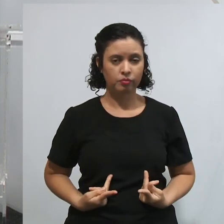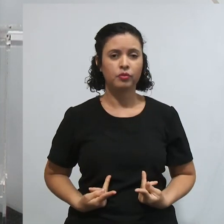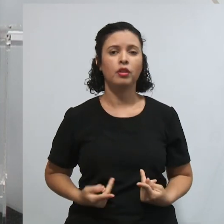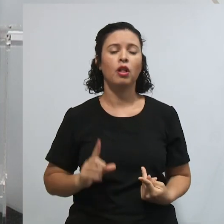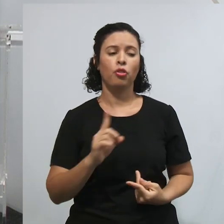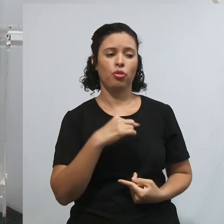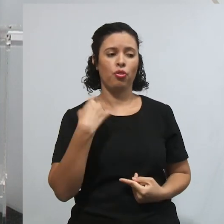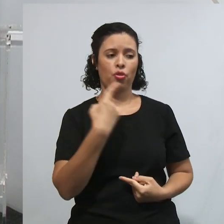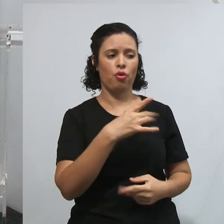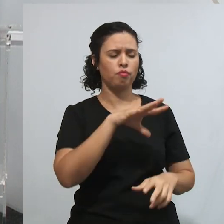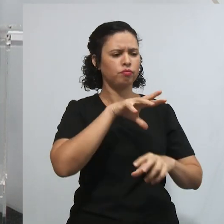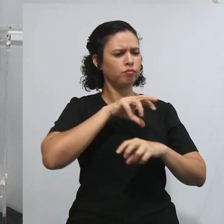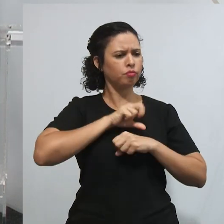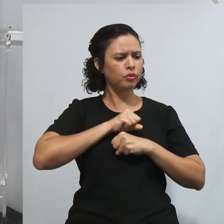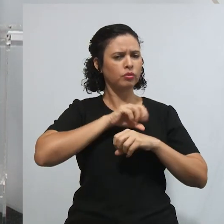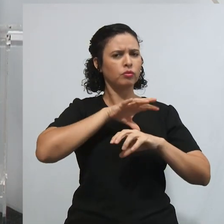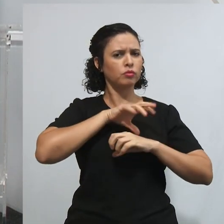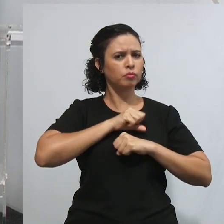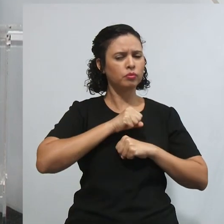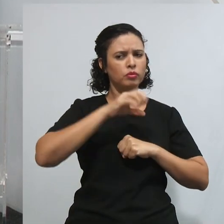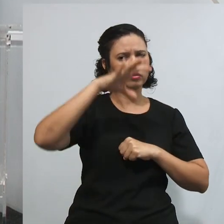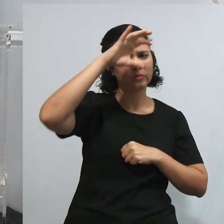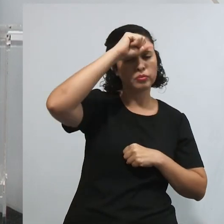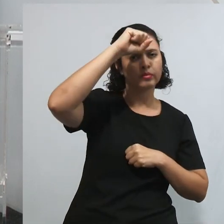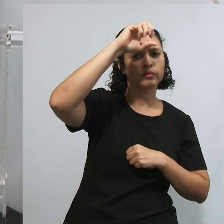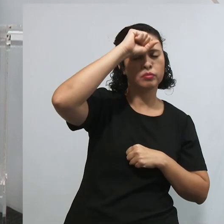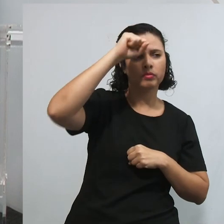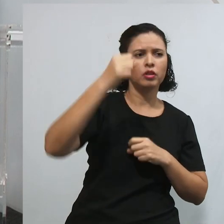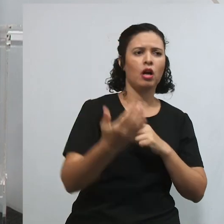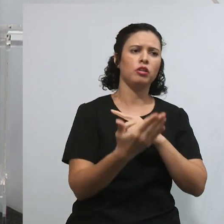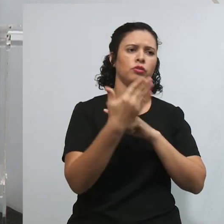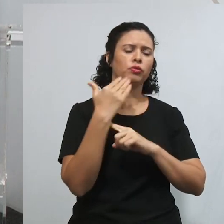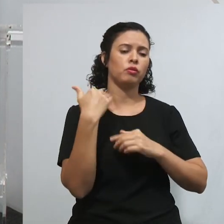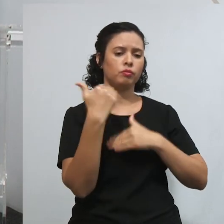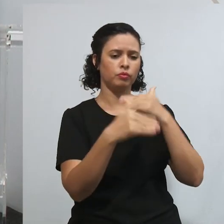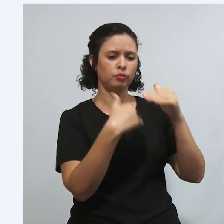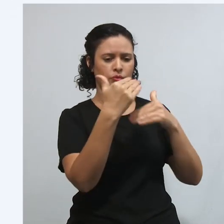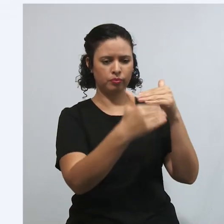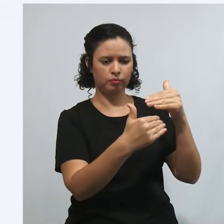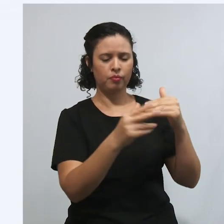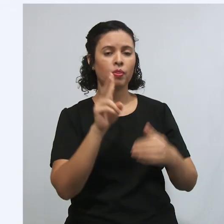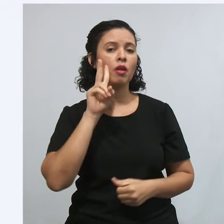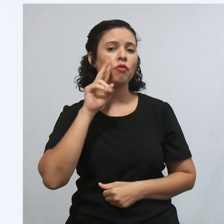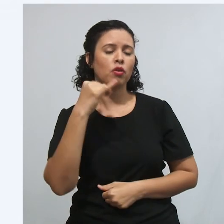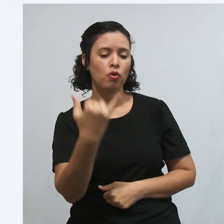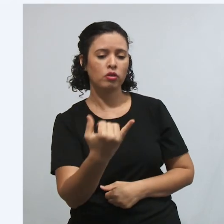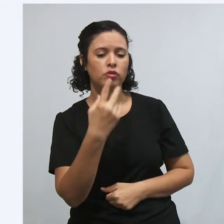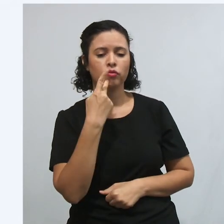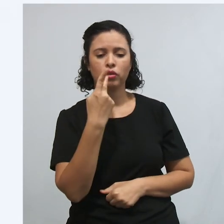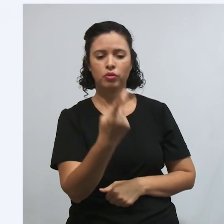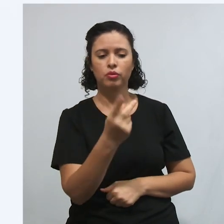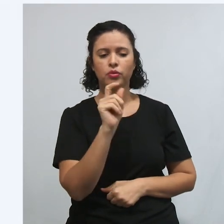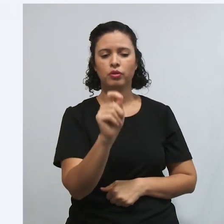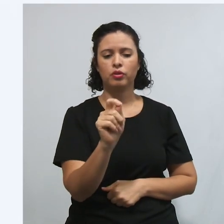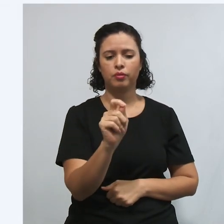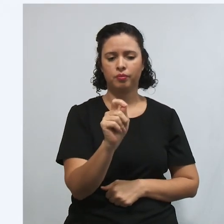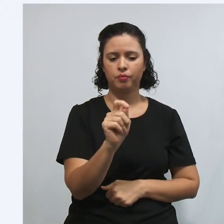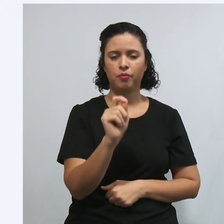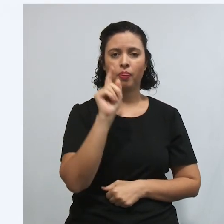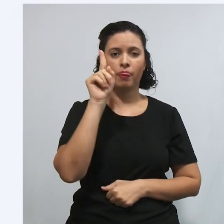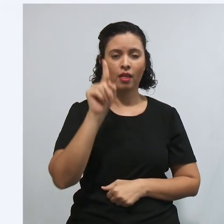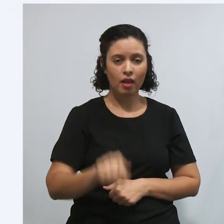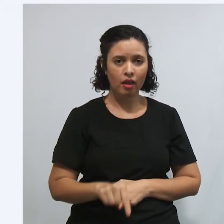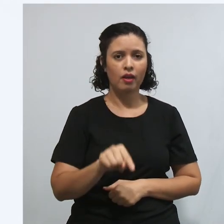nos apropriamos, nós também vamos nos desenvolvendo. E aqui o próprio Vygotsky diz, portanto, né? É